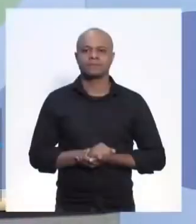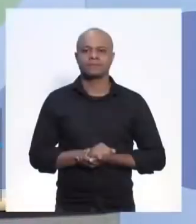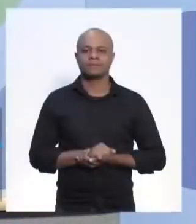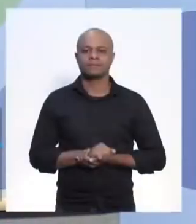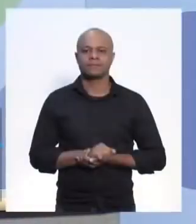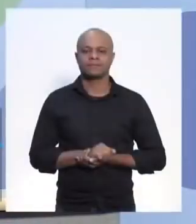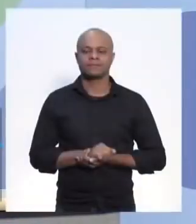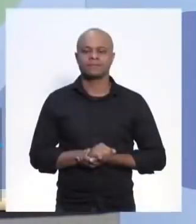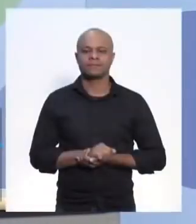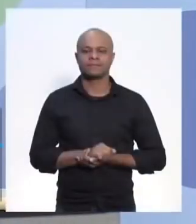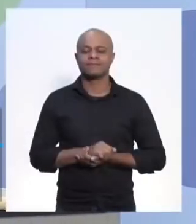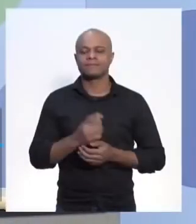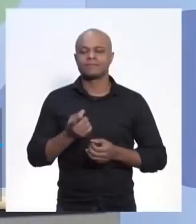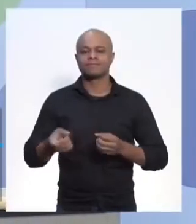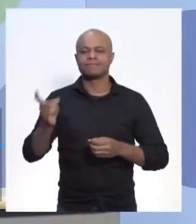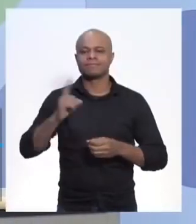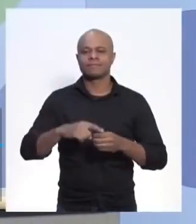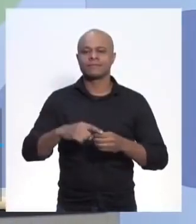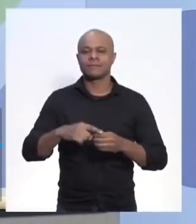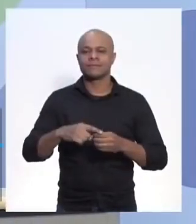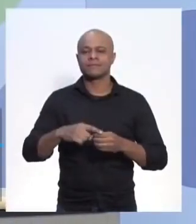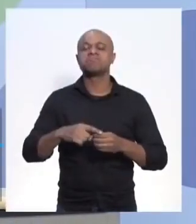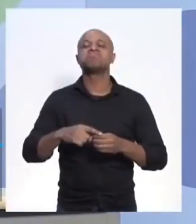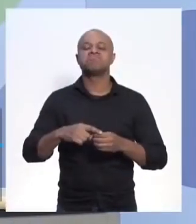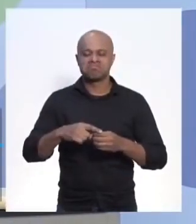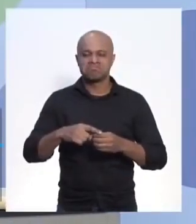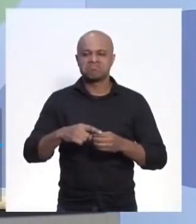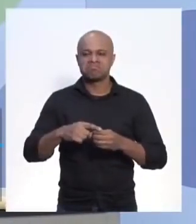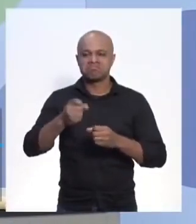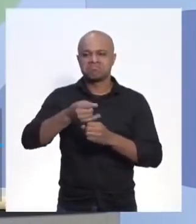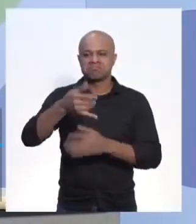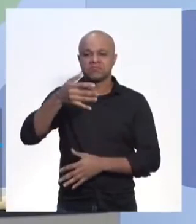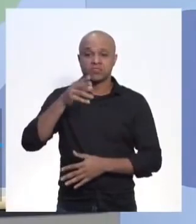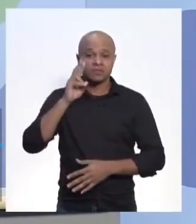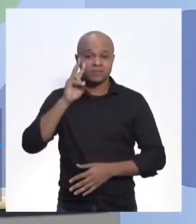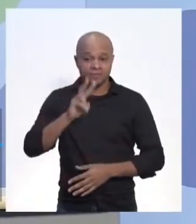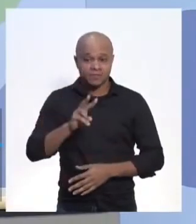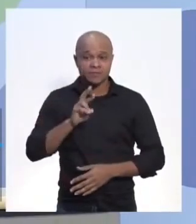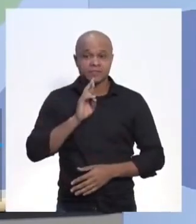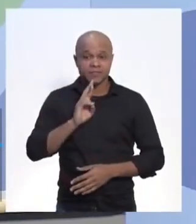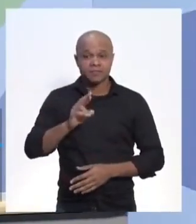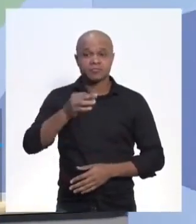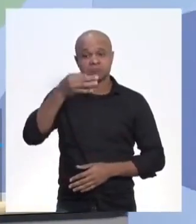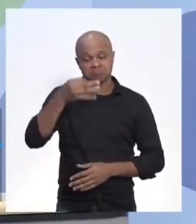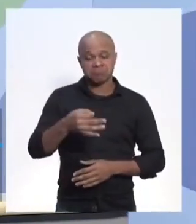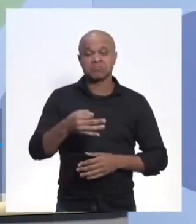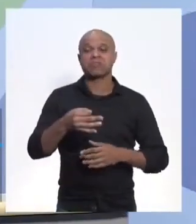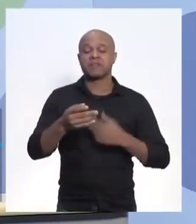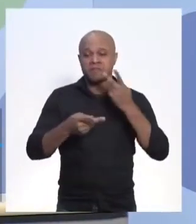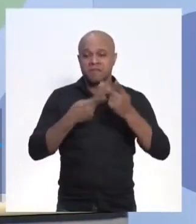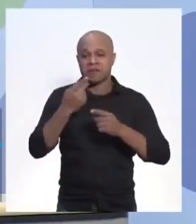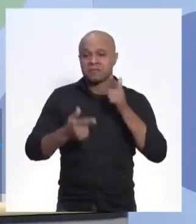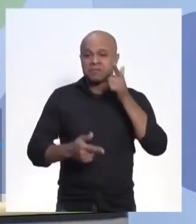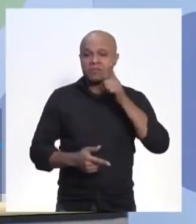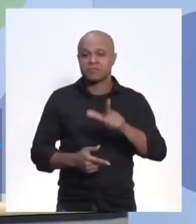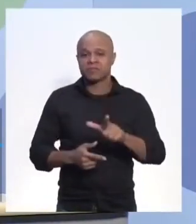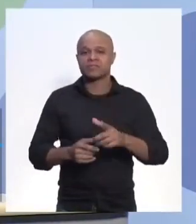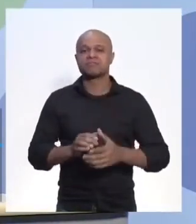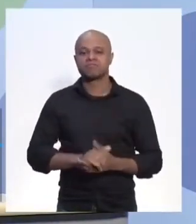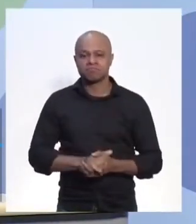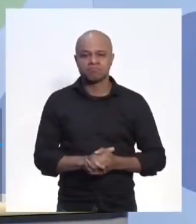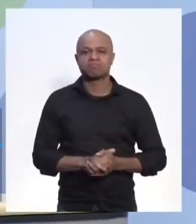Voltamos do chat. Professora Roberta, a grande maioria dos alunos respondeu que conseguiu fazer o esboço desse